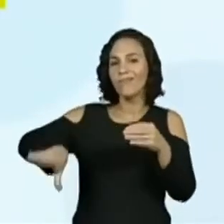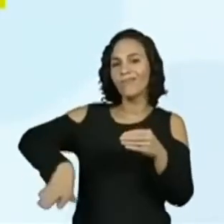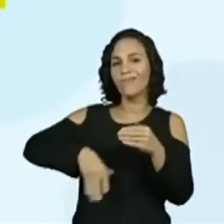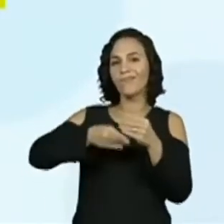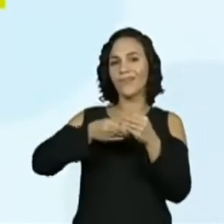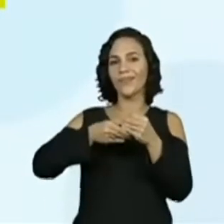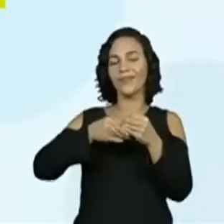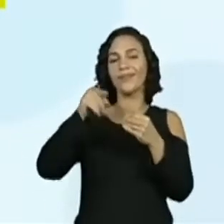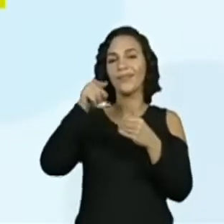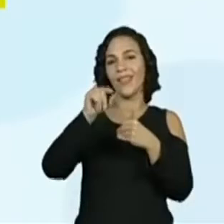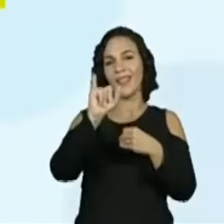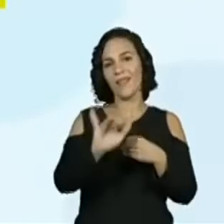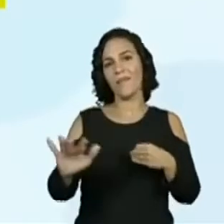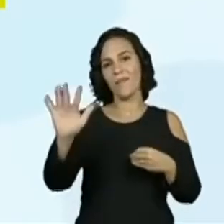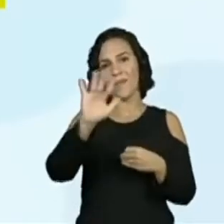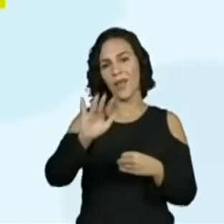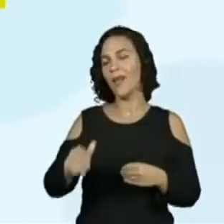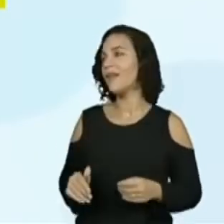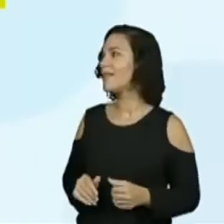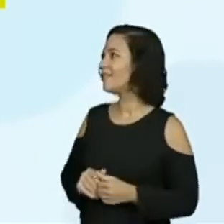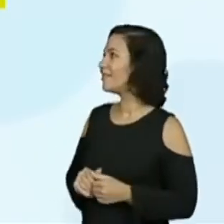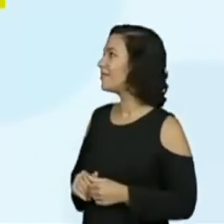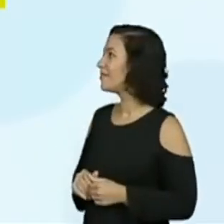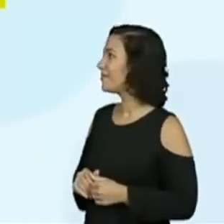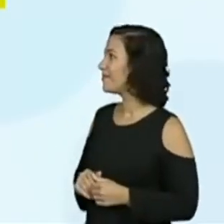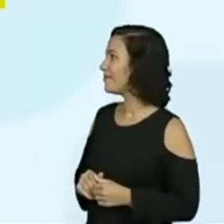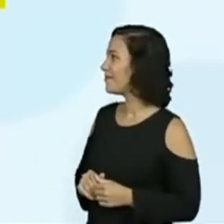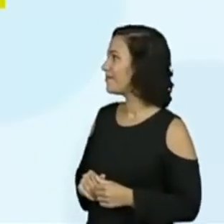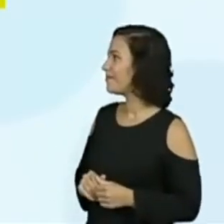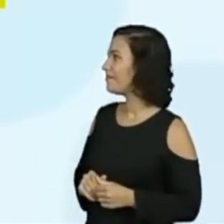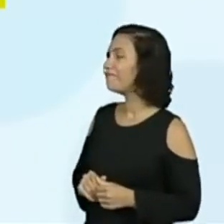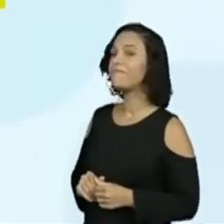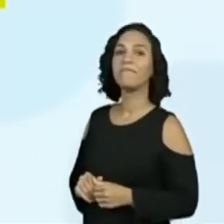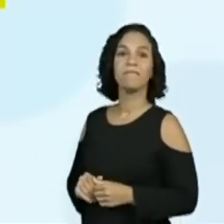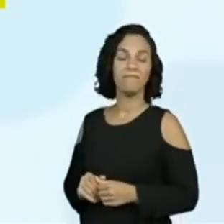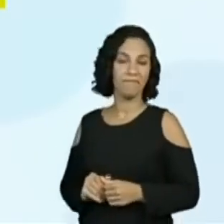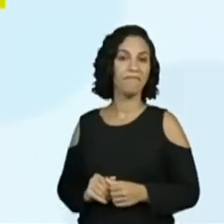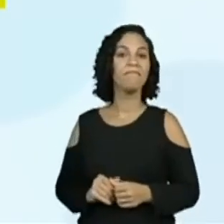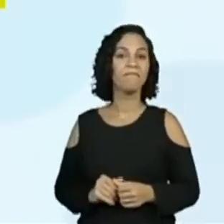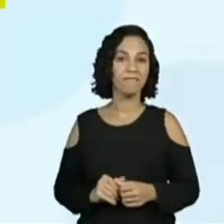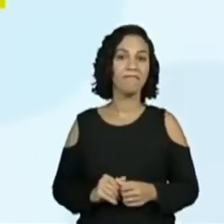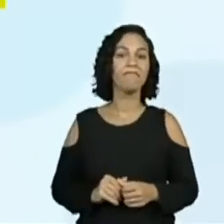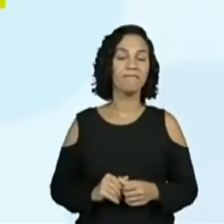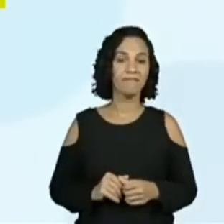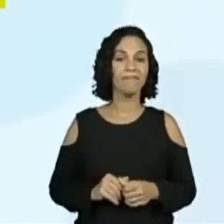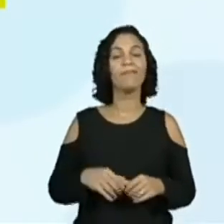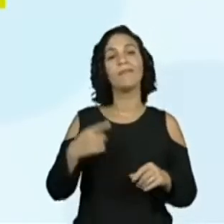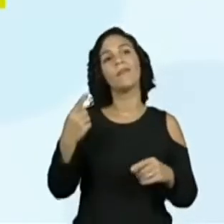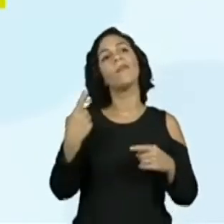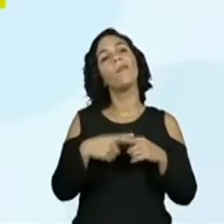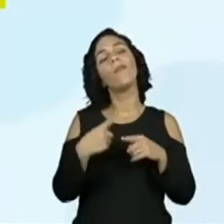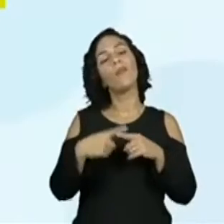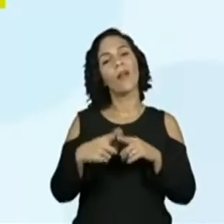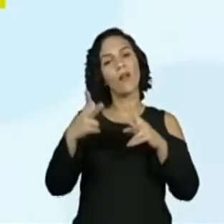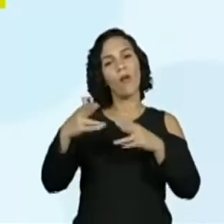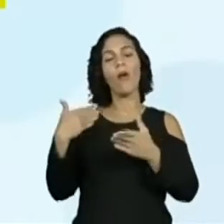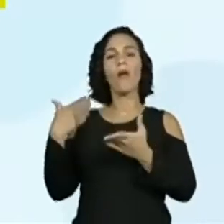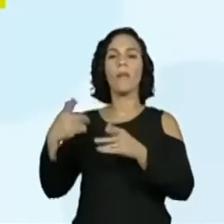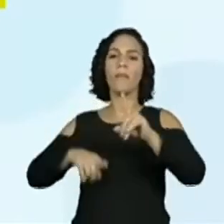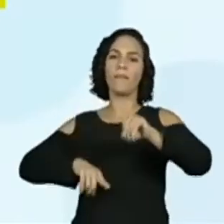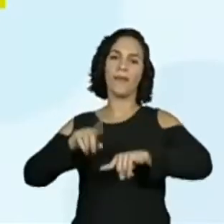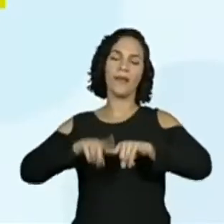àquela informação da imagem. Mas por que ficou assim? Foi respeitando o material, professora Joyce. Isso. Mas o que a gente